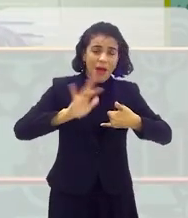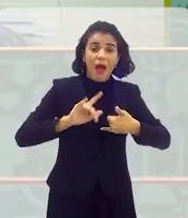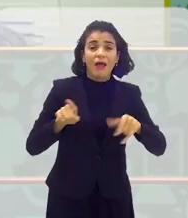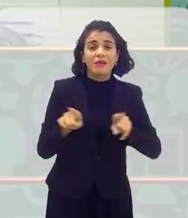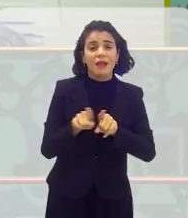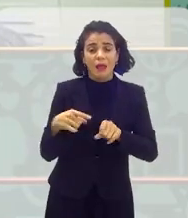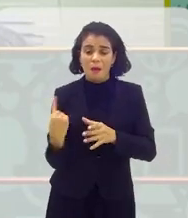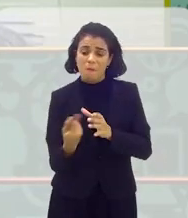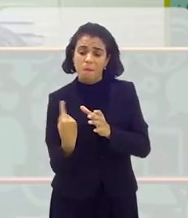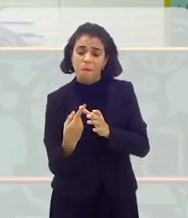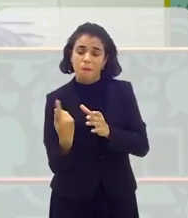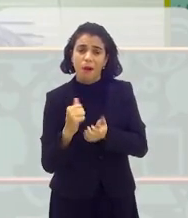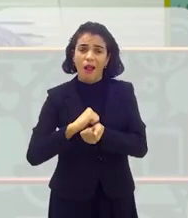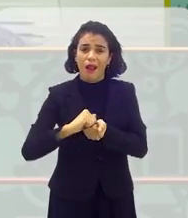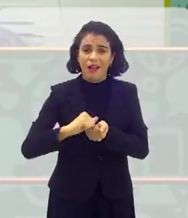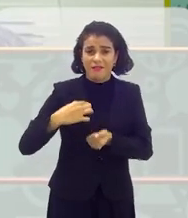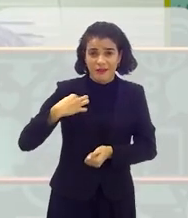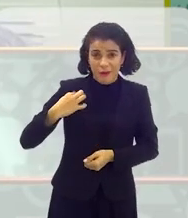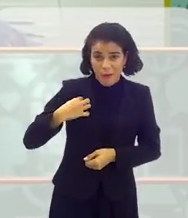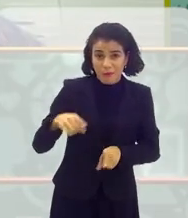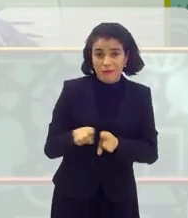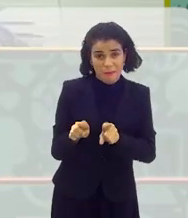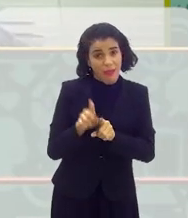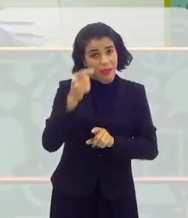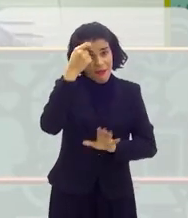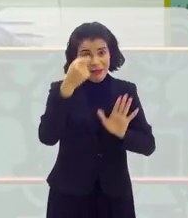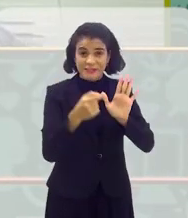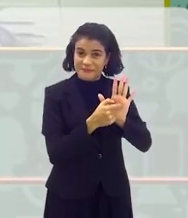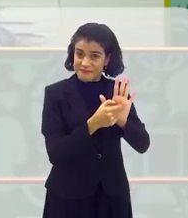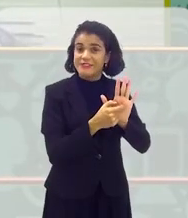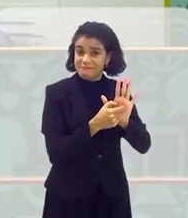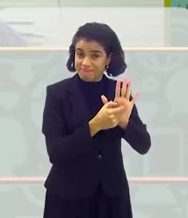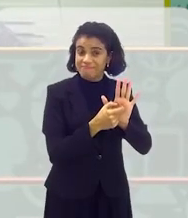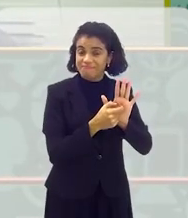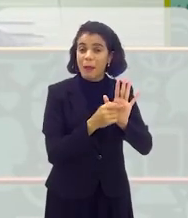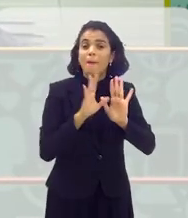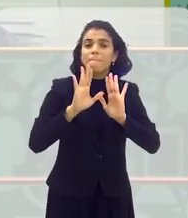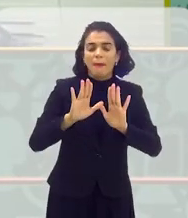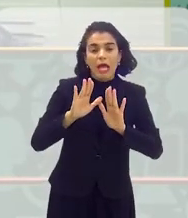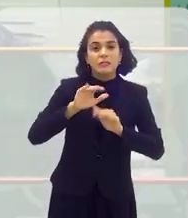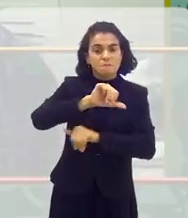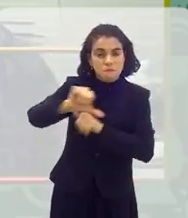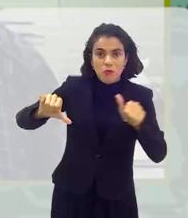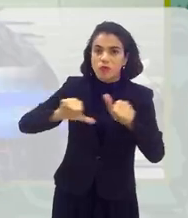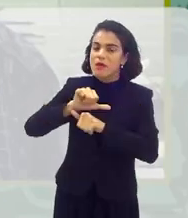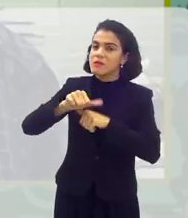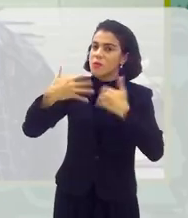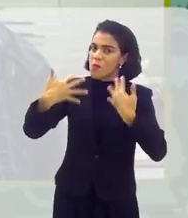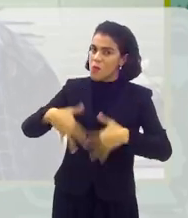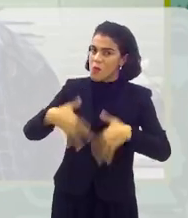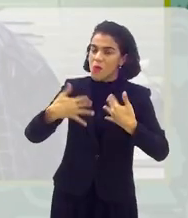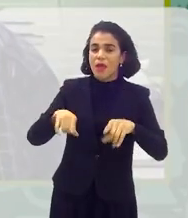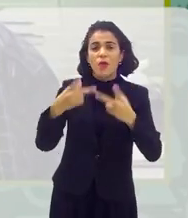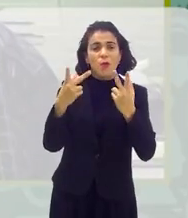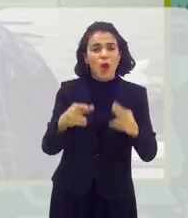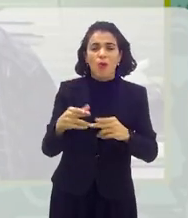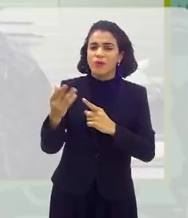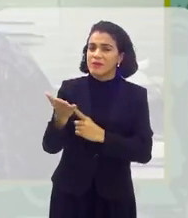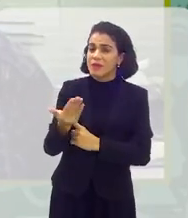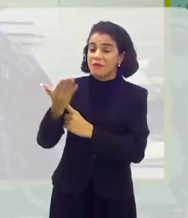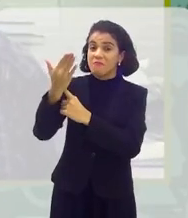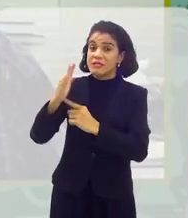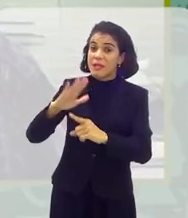quando usamos a máquina de lavar roupa já estamos usando a empresa artificial o efeito vai ser grande como é o efeito da tecnologia